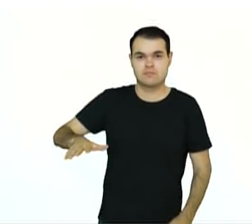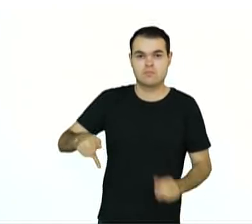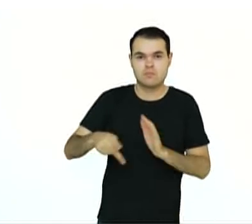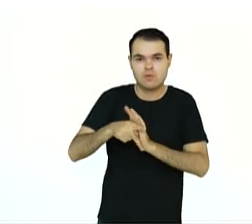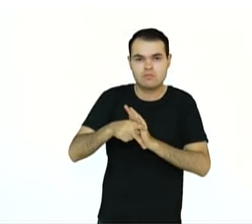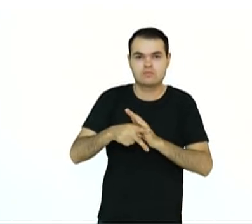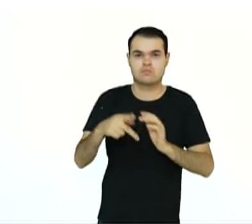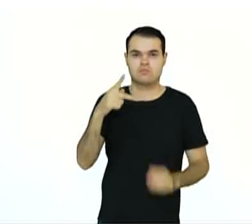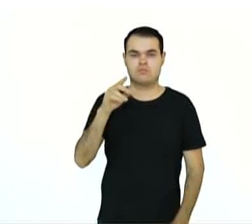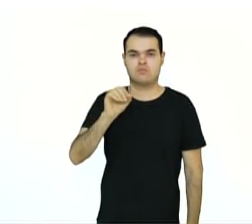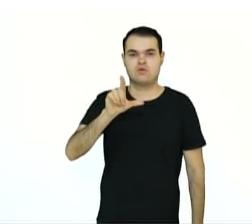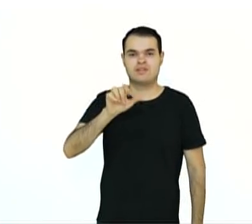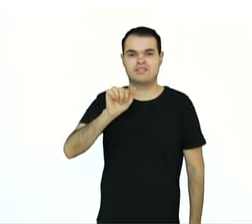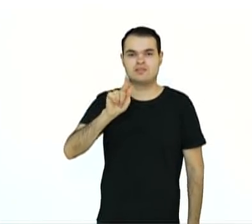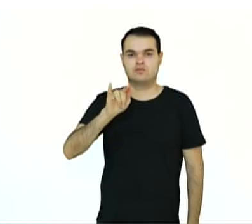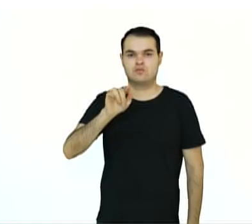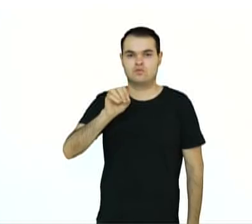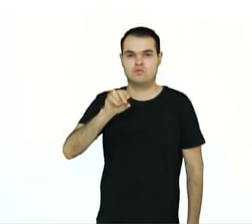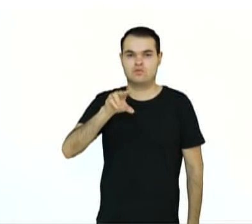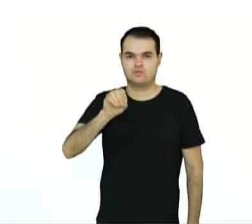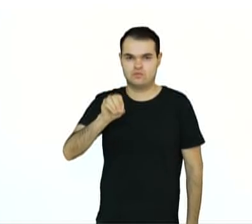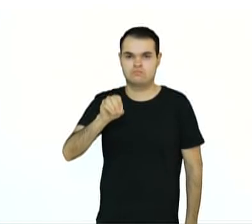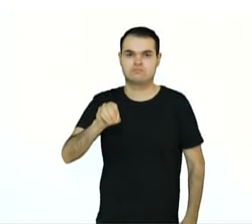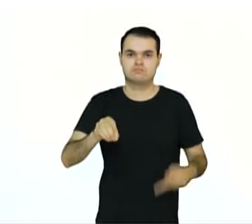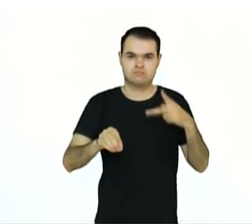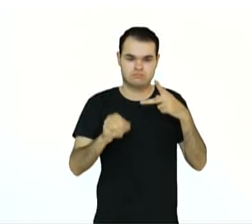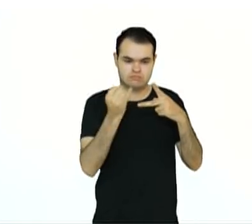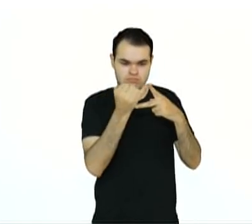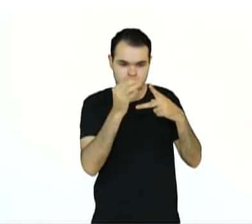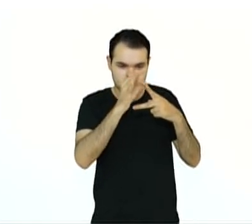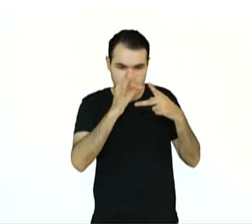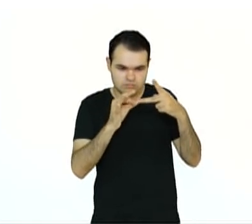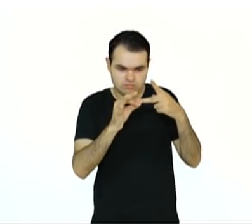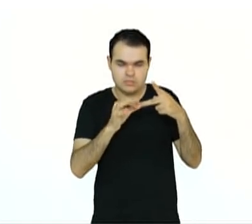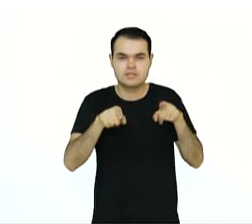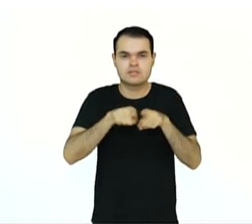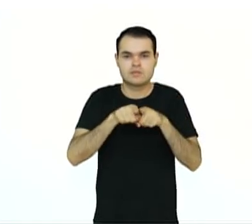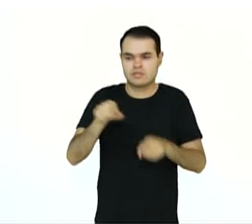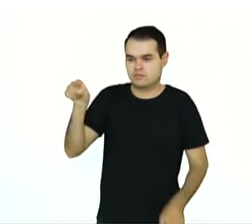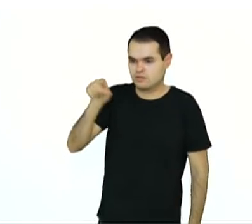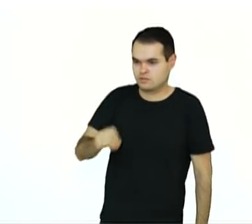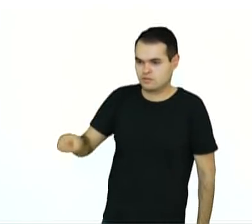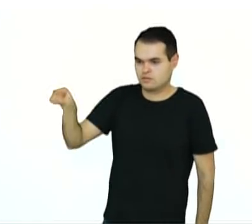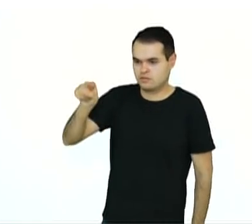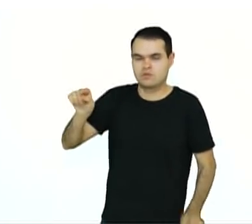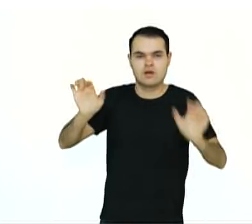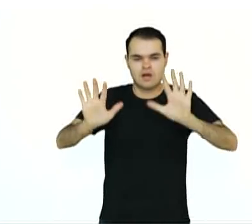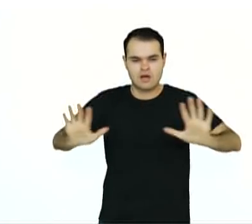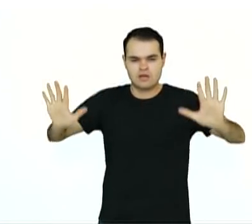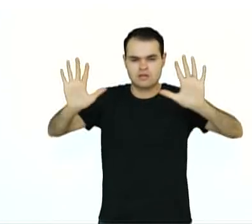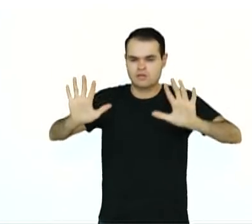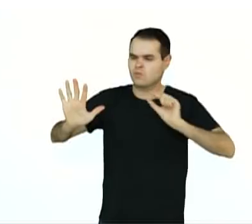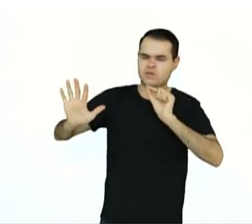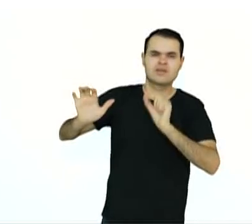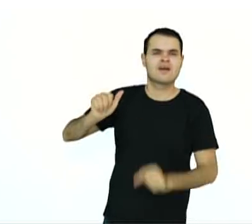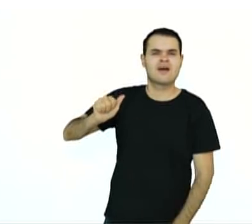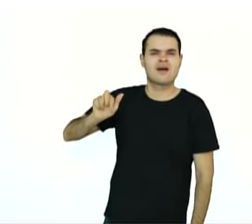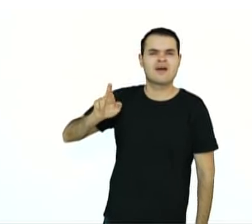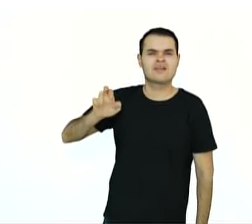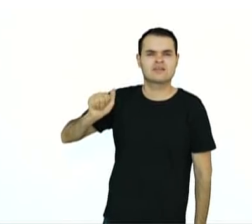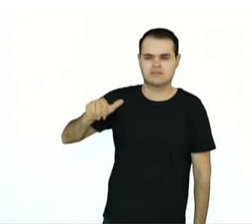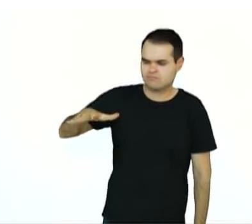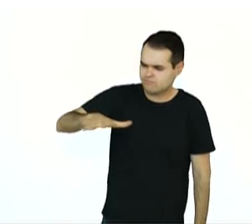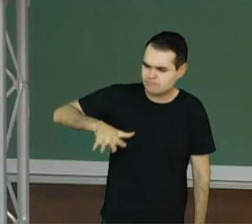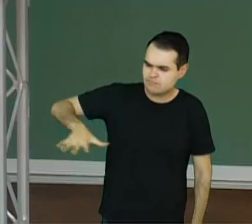certo? Além disso, o que nós fizemos? E o que você tem que ter em mente? O que é a área? A área é uma medida, mas medida do quê?